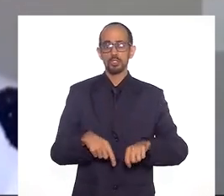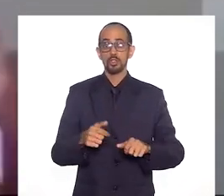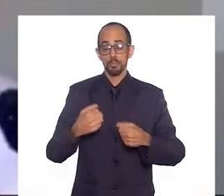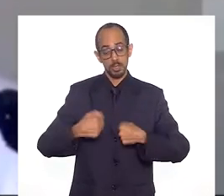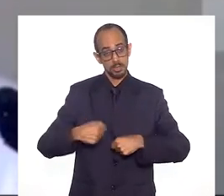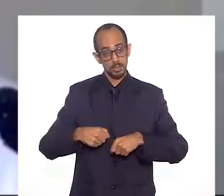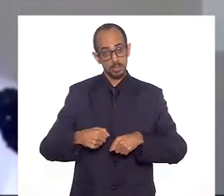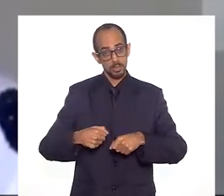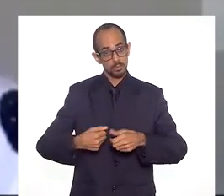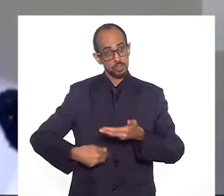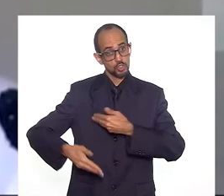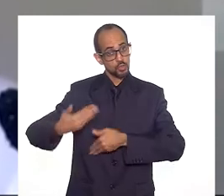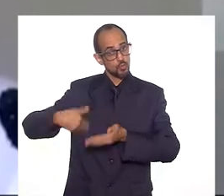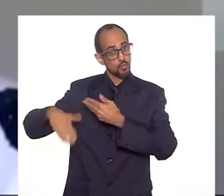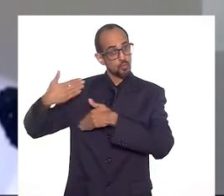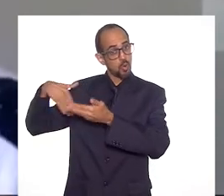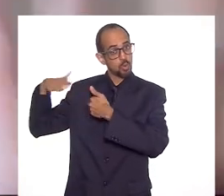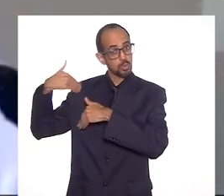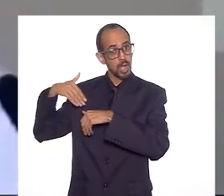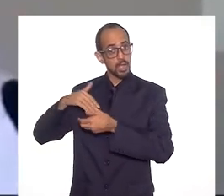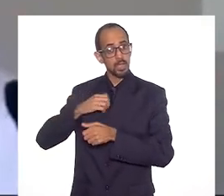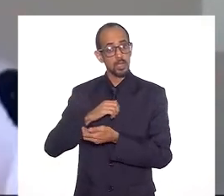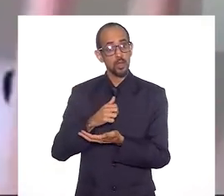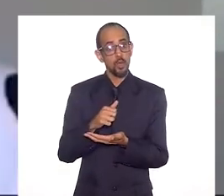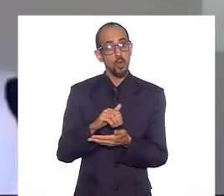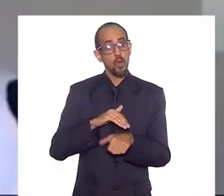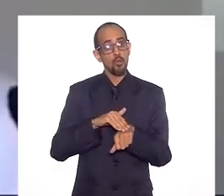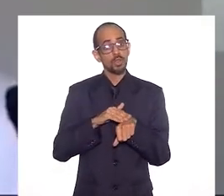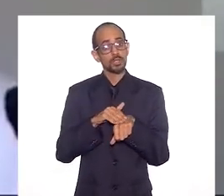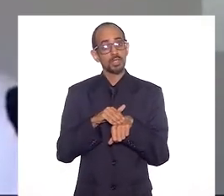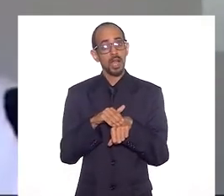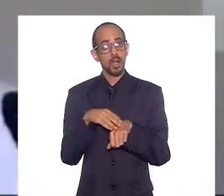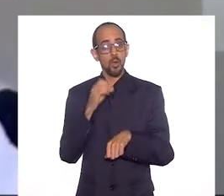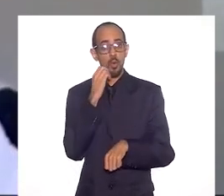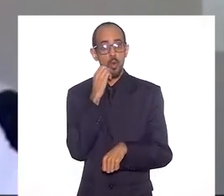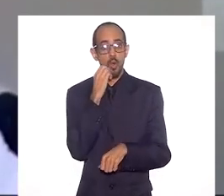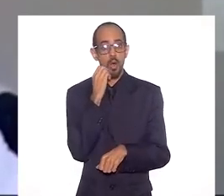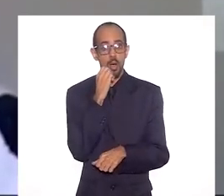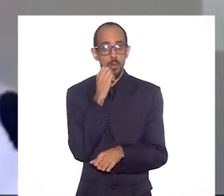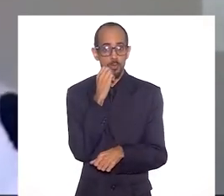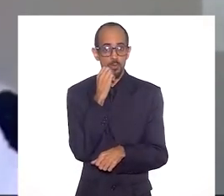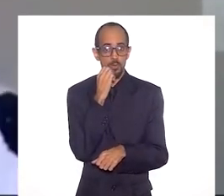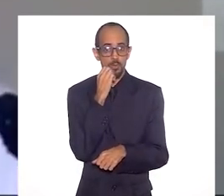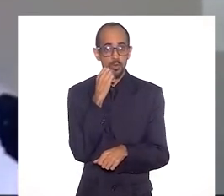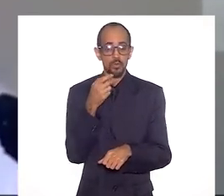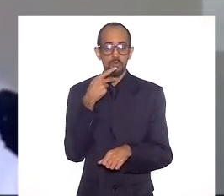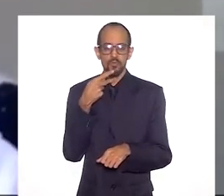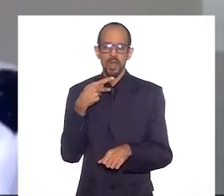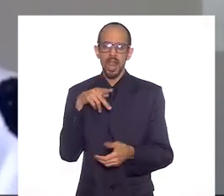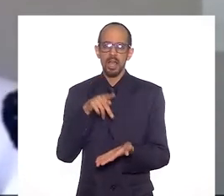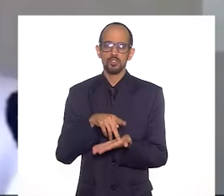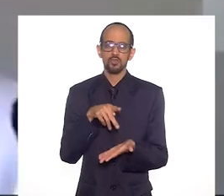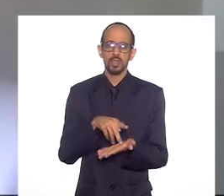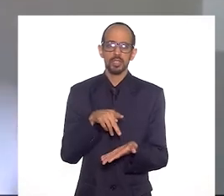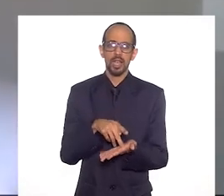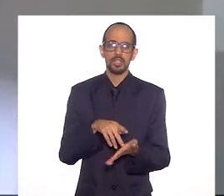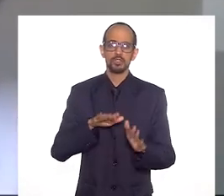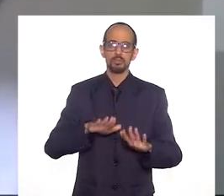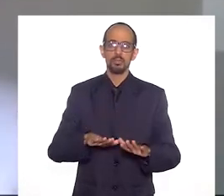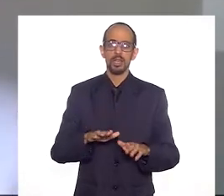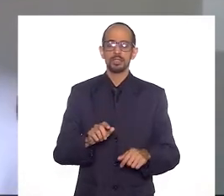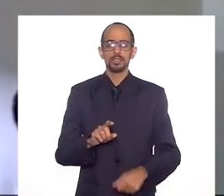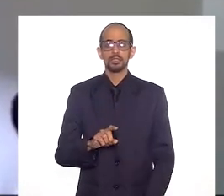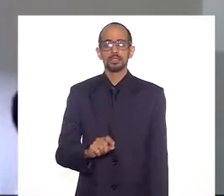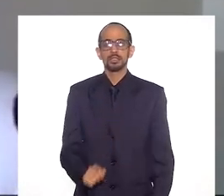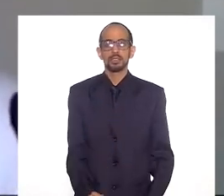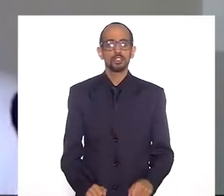gente voltar a conversar sobre o básico, sobre o óbvio. Falar mesmo sobre o negócio de impacto sem chamar de